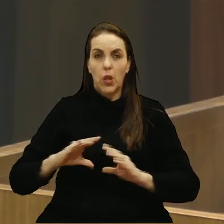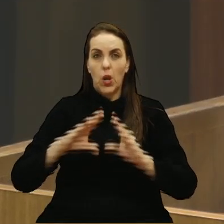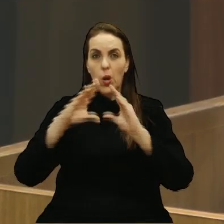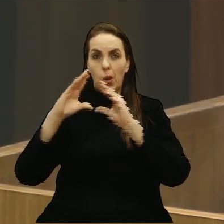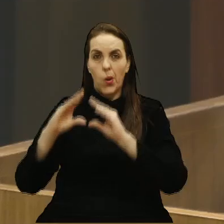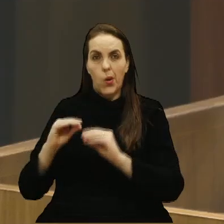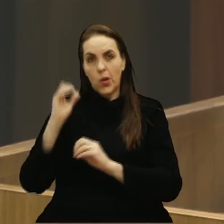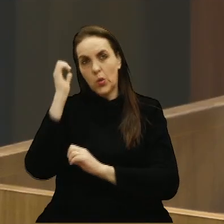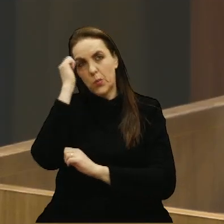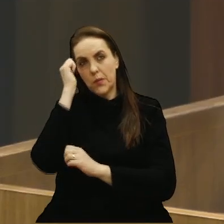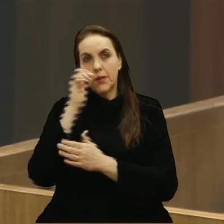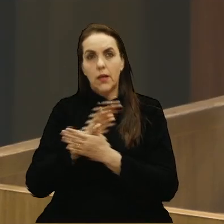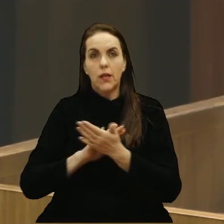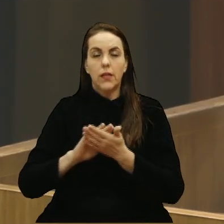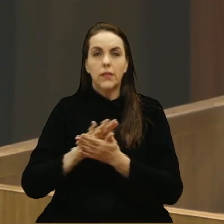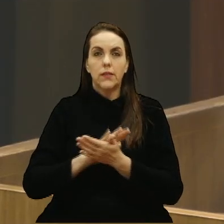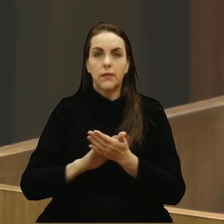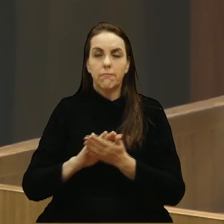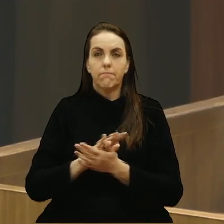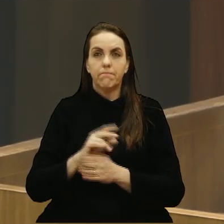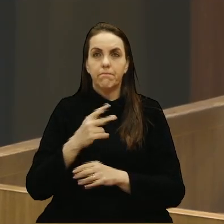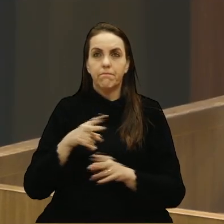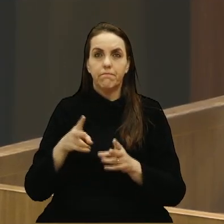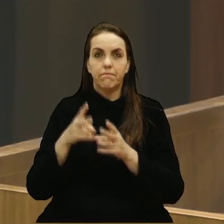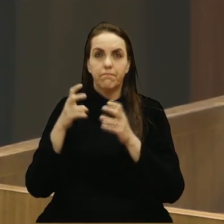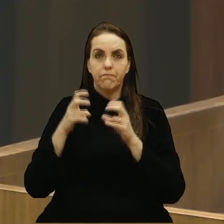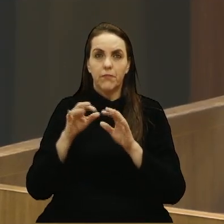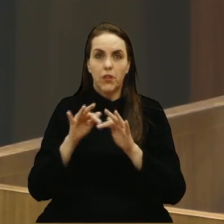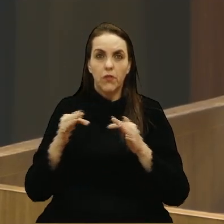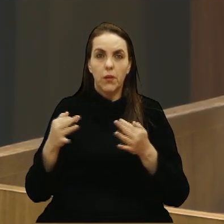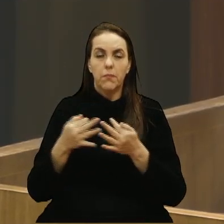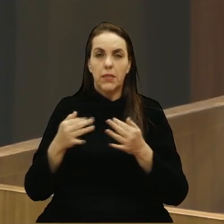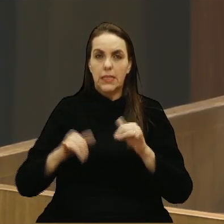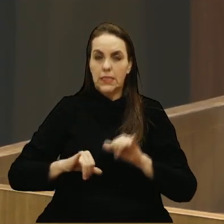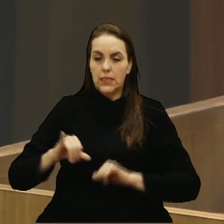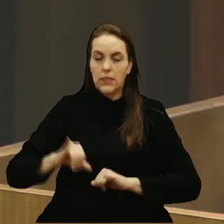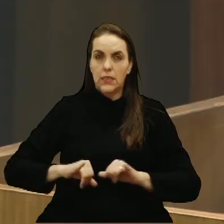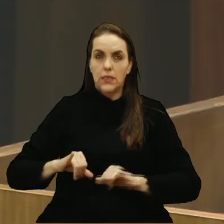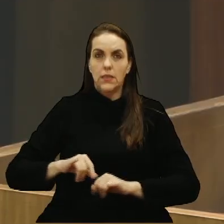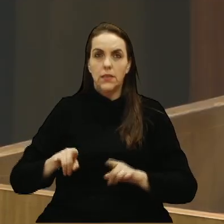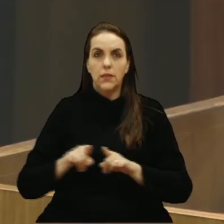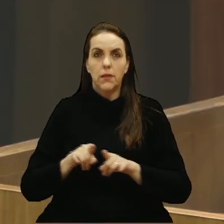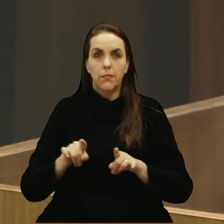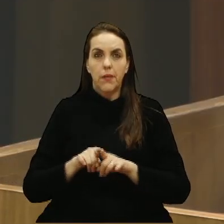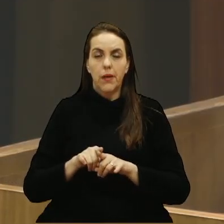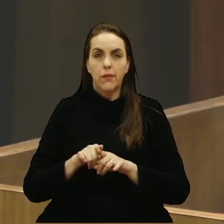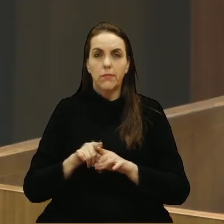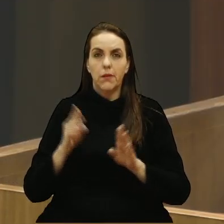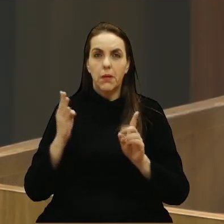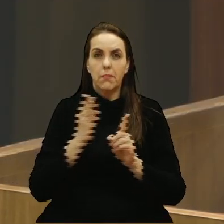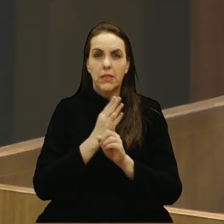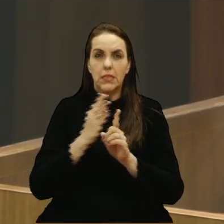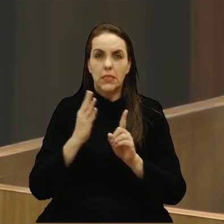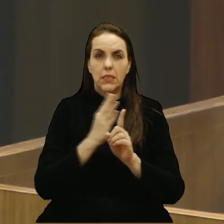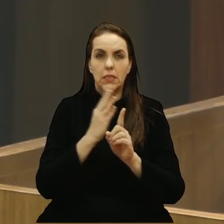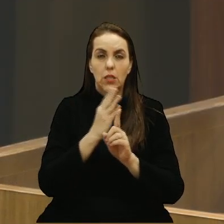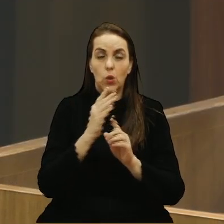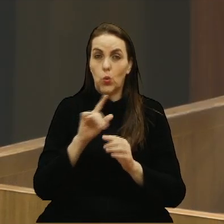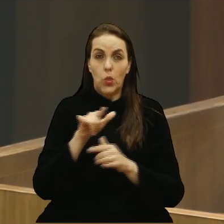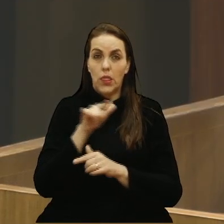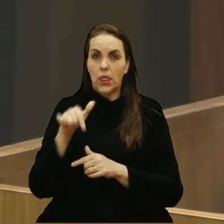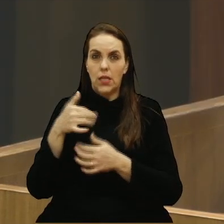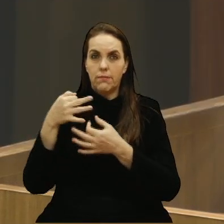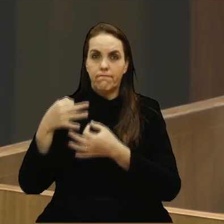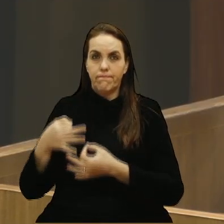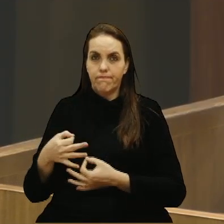dormir, de ver a família sofrendo por causa de uma perseguição injusta.